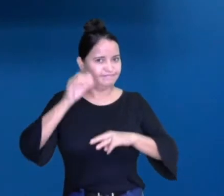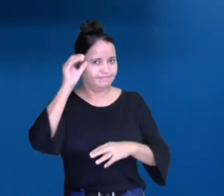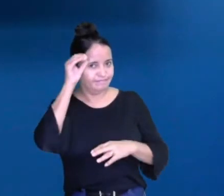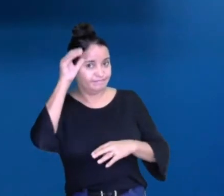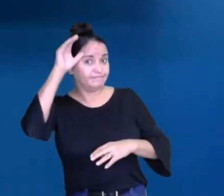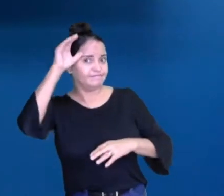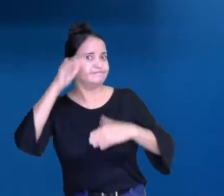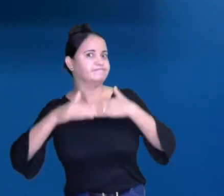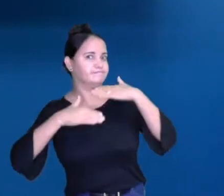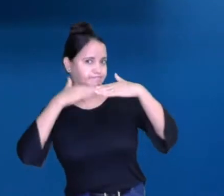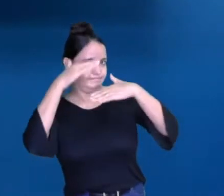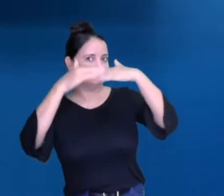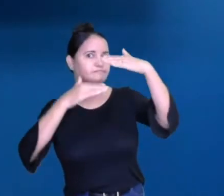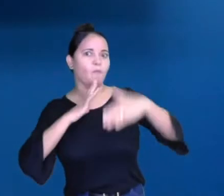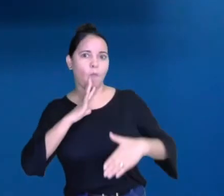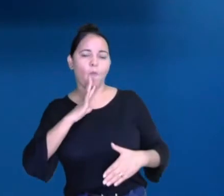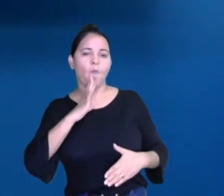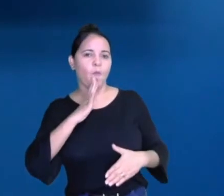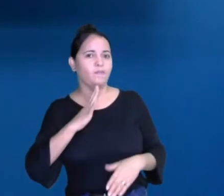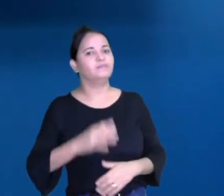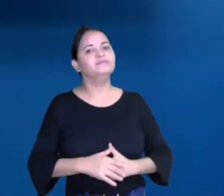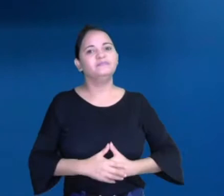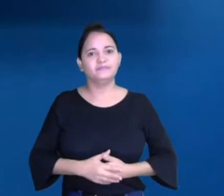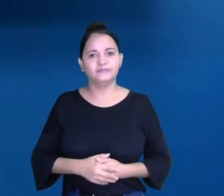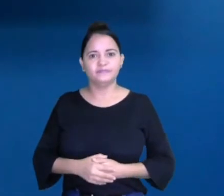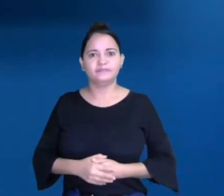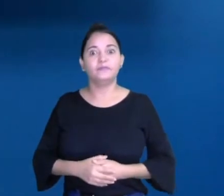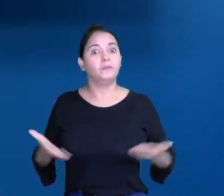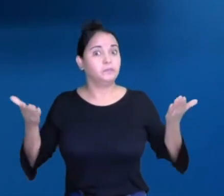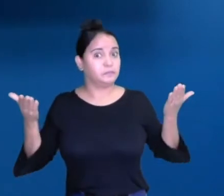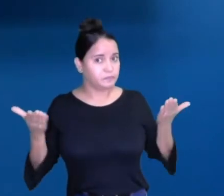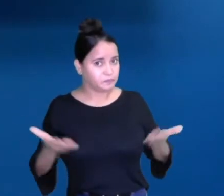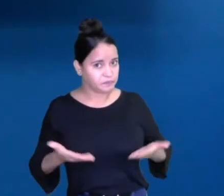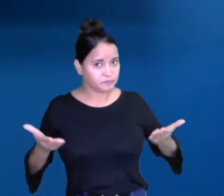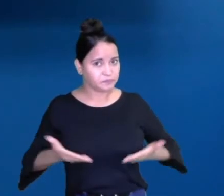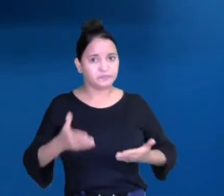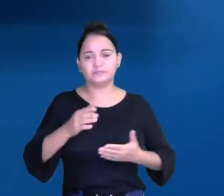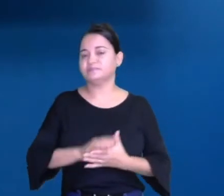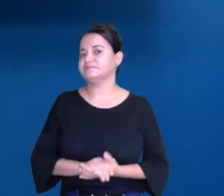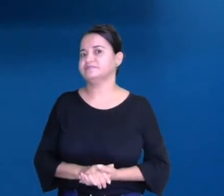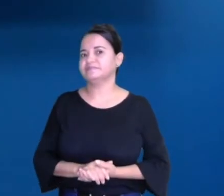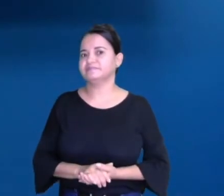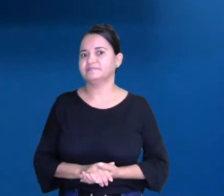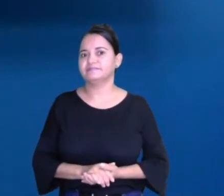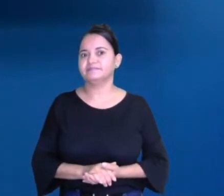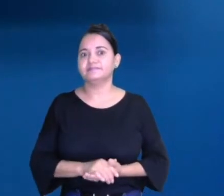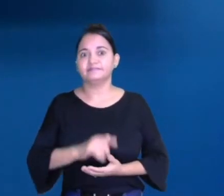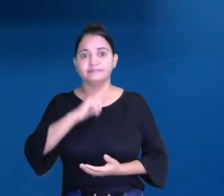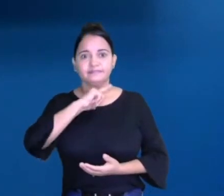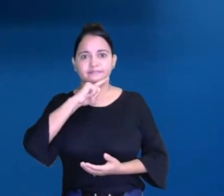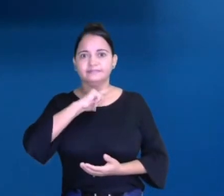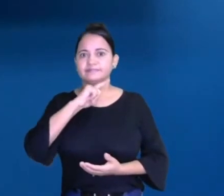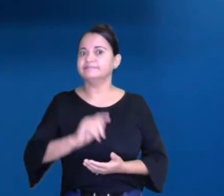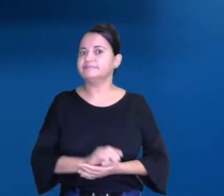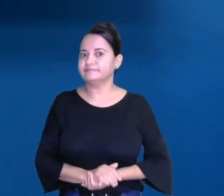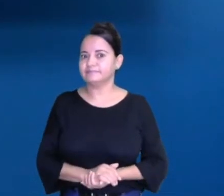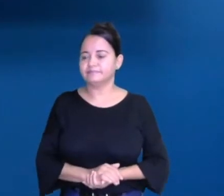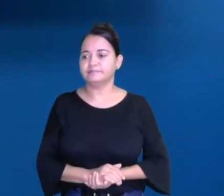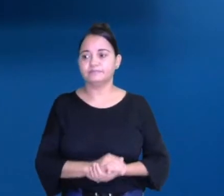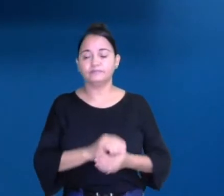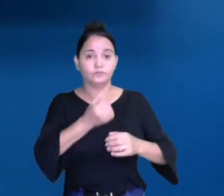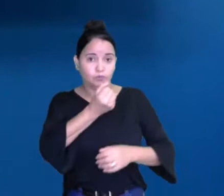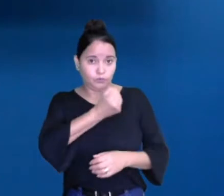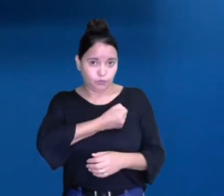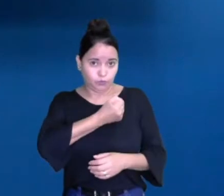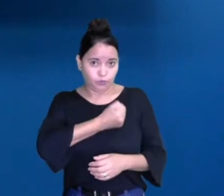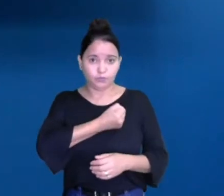e trazendo mais conhecimento. Então, hoje a gente vai trabalhar o eixo estruturante números e